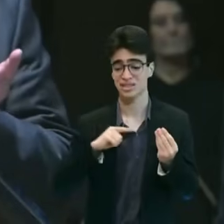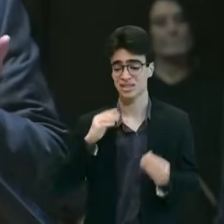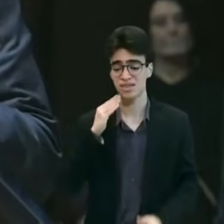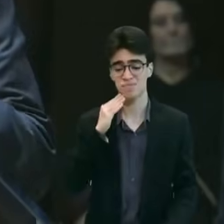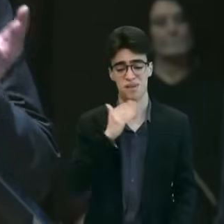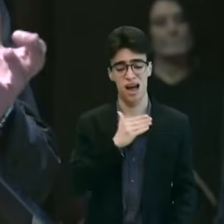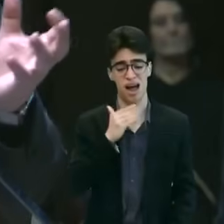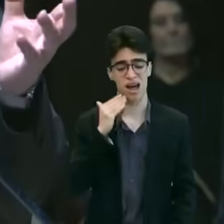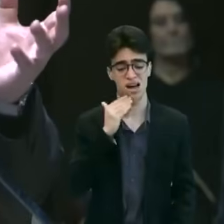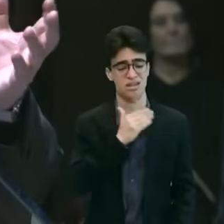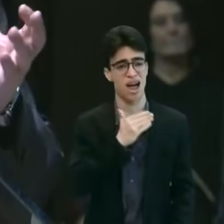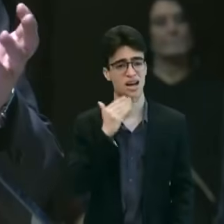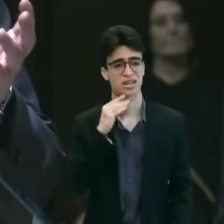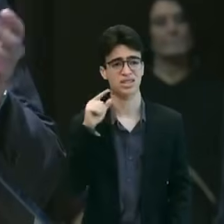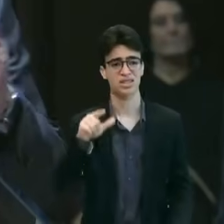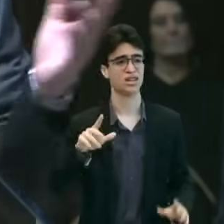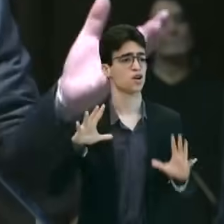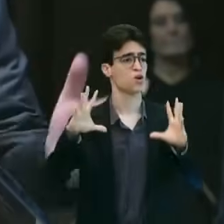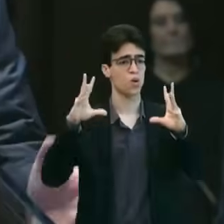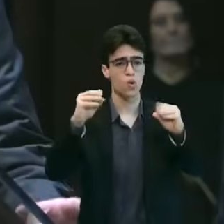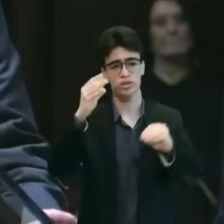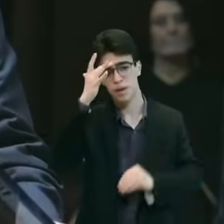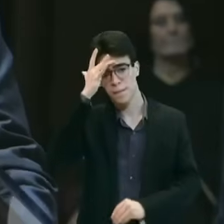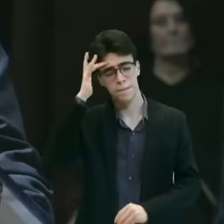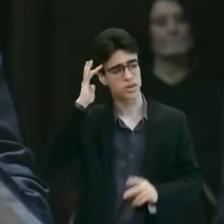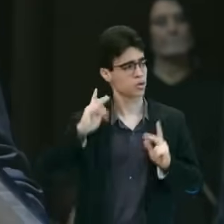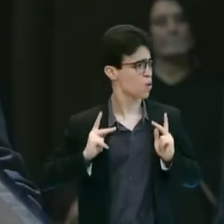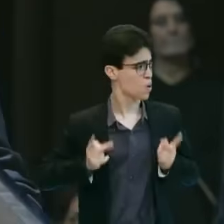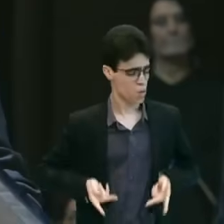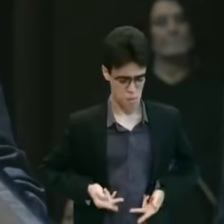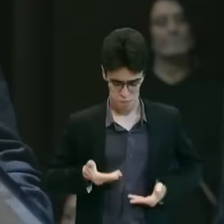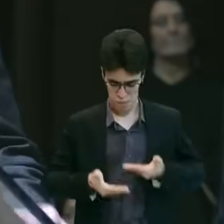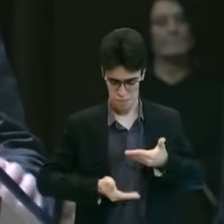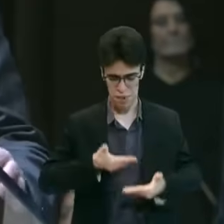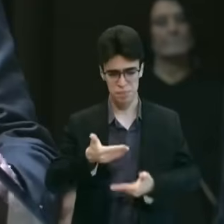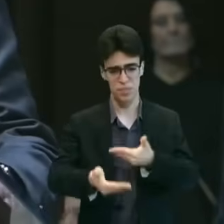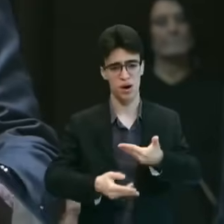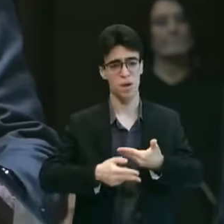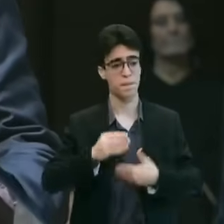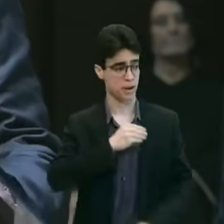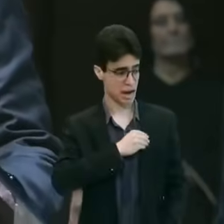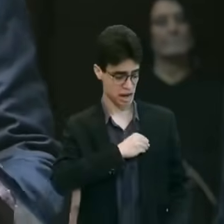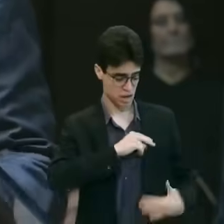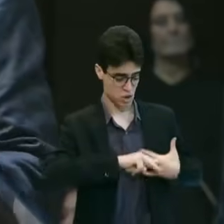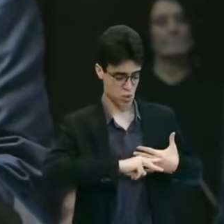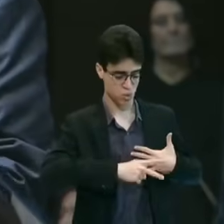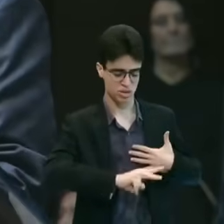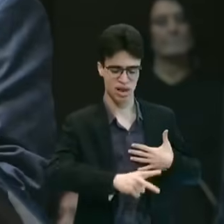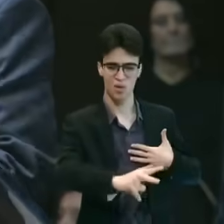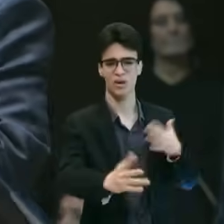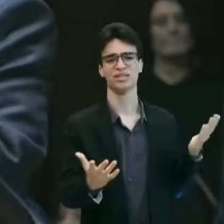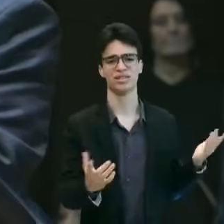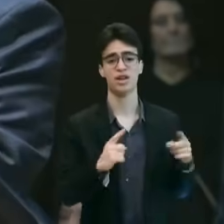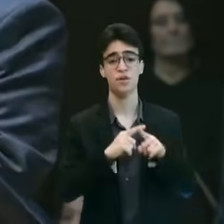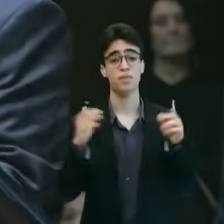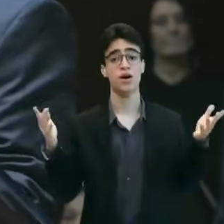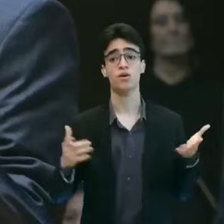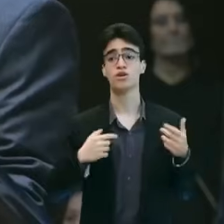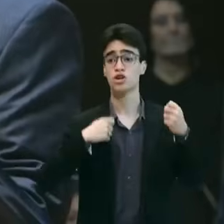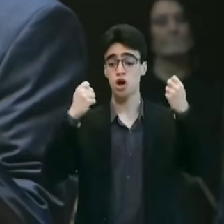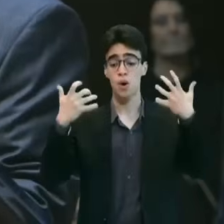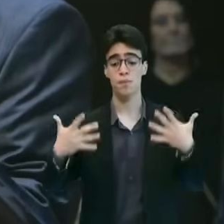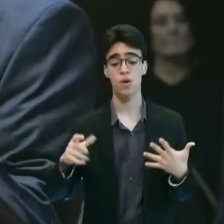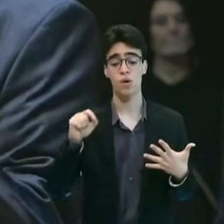desfigurou-se, não é, a humanidade a partir do pecado. E hoje eu queria falar sobre a